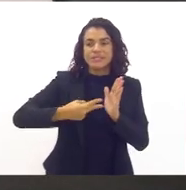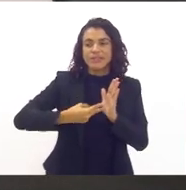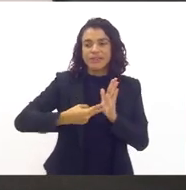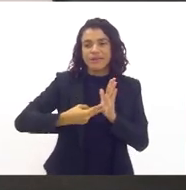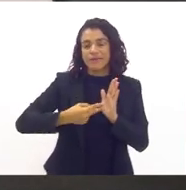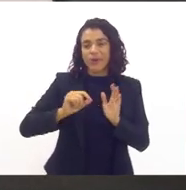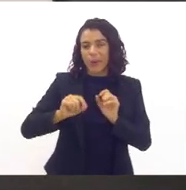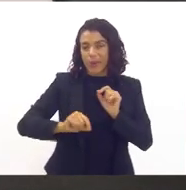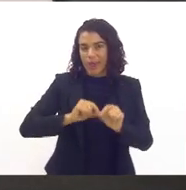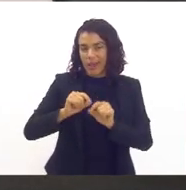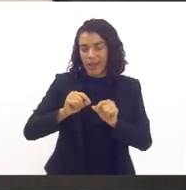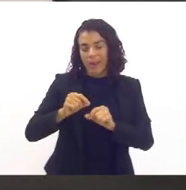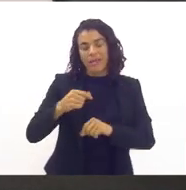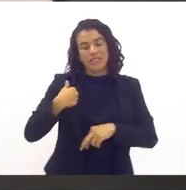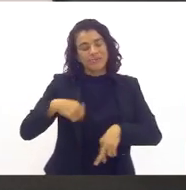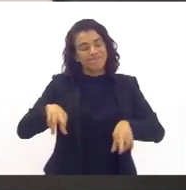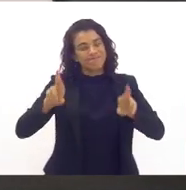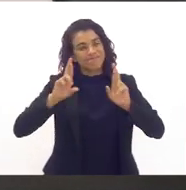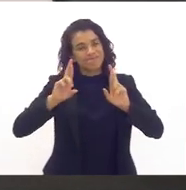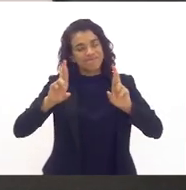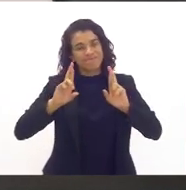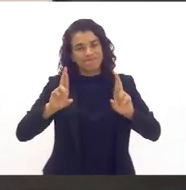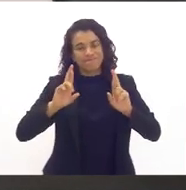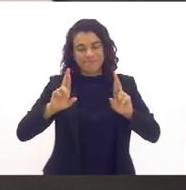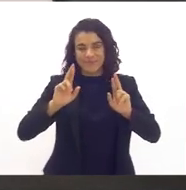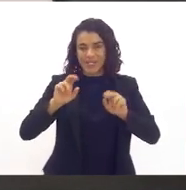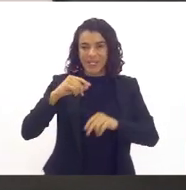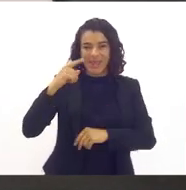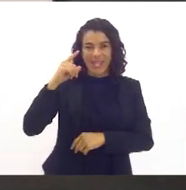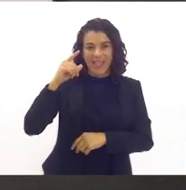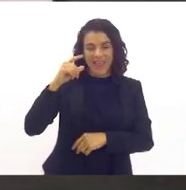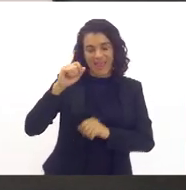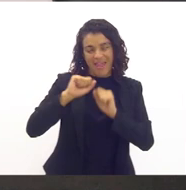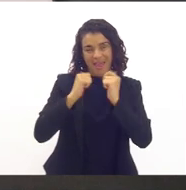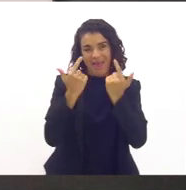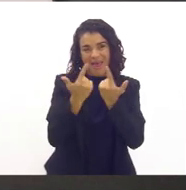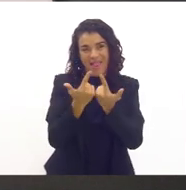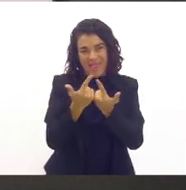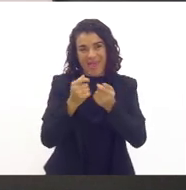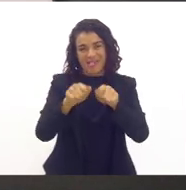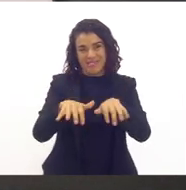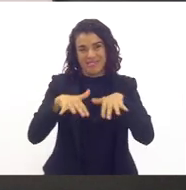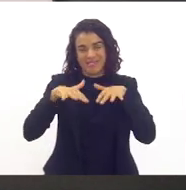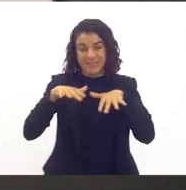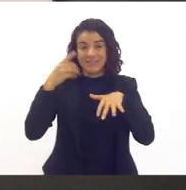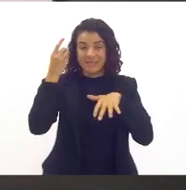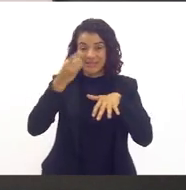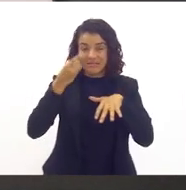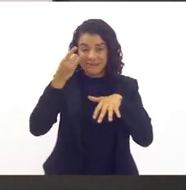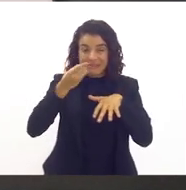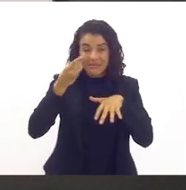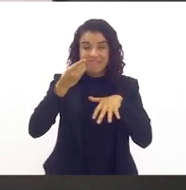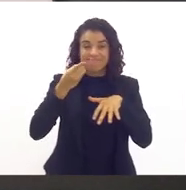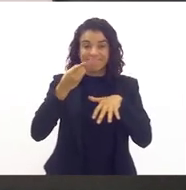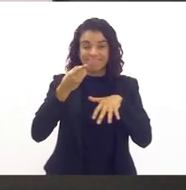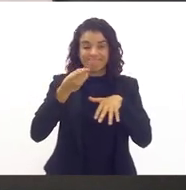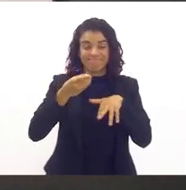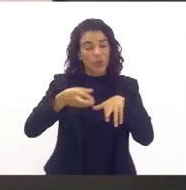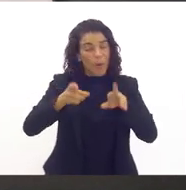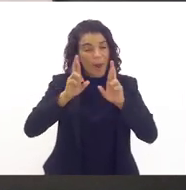espero que essa casa não parta para uma linha de projeção de receitas que não